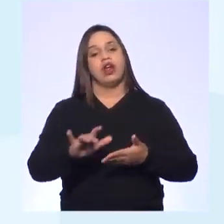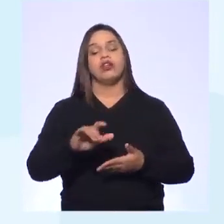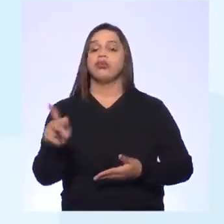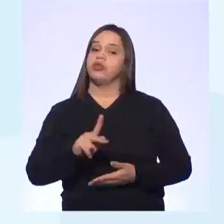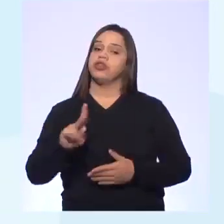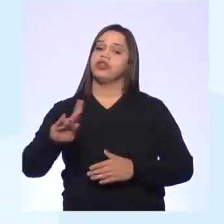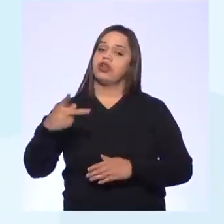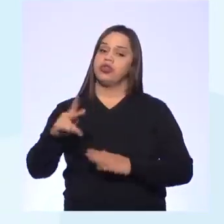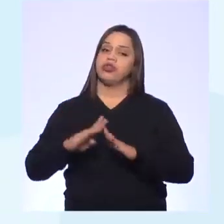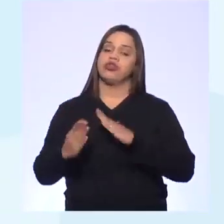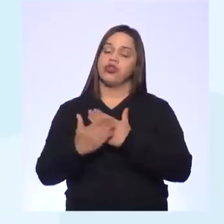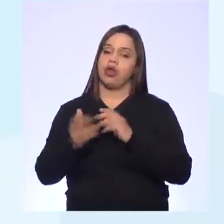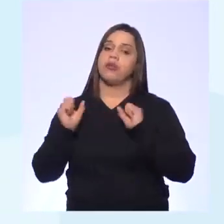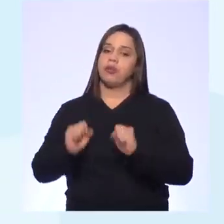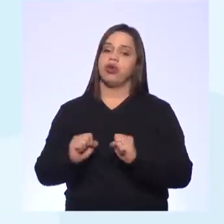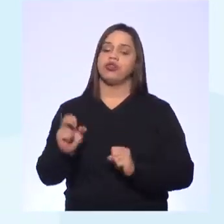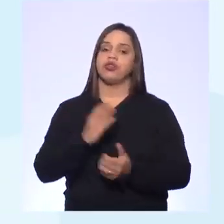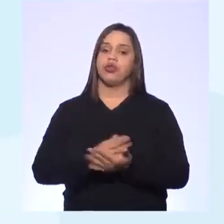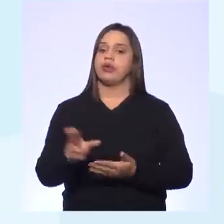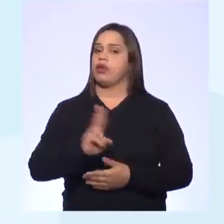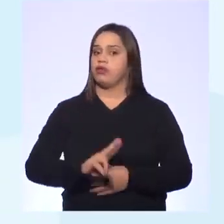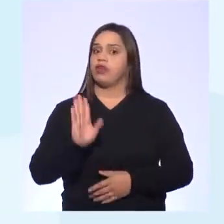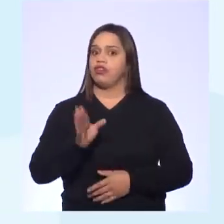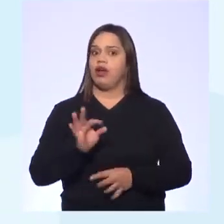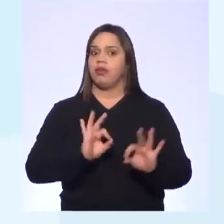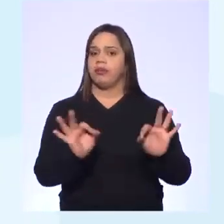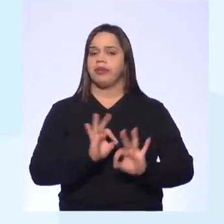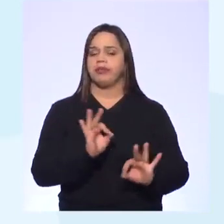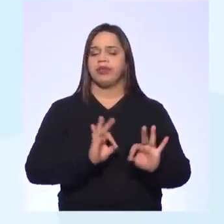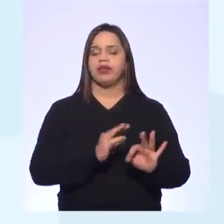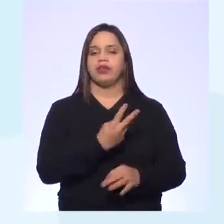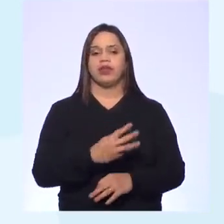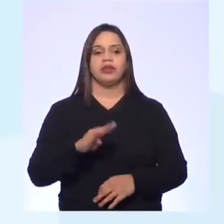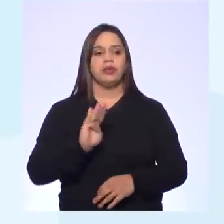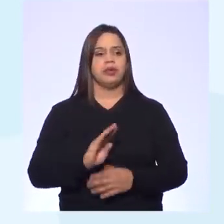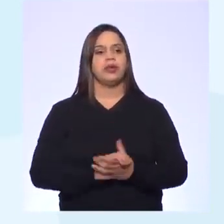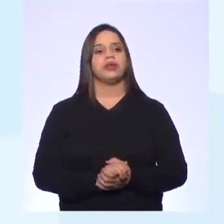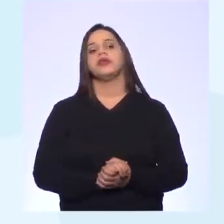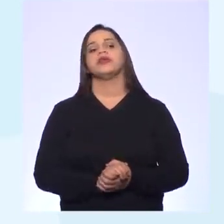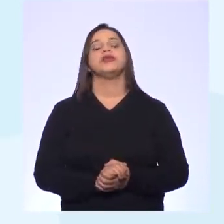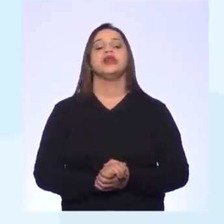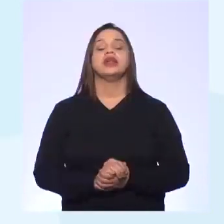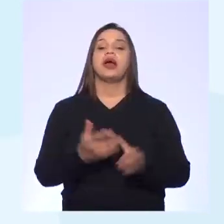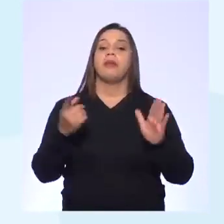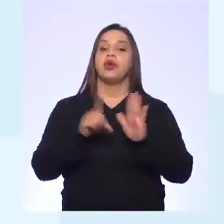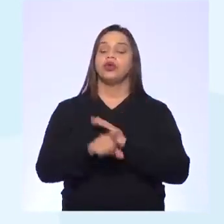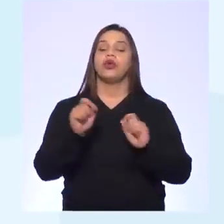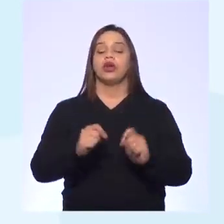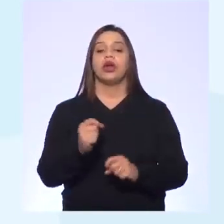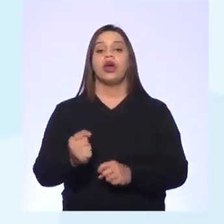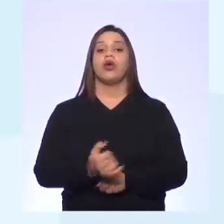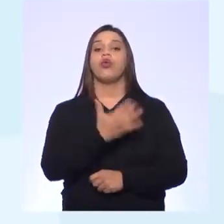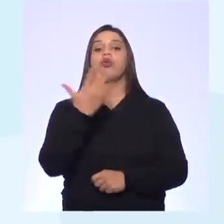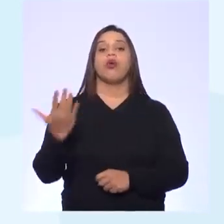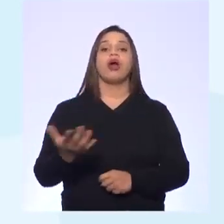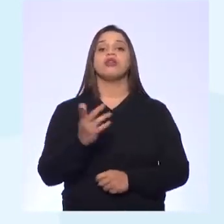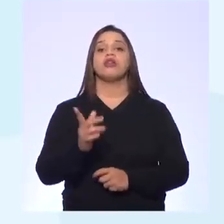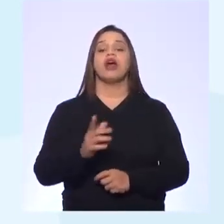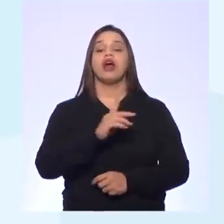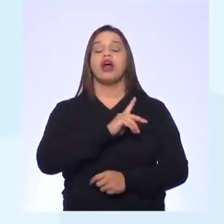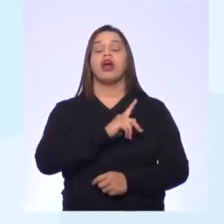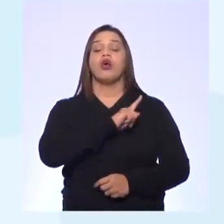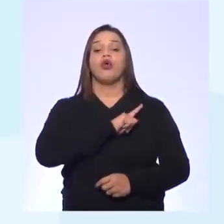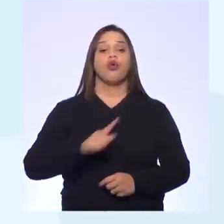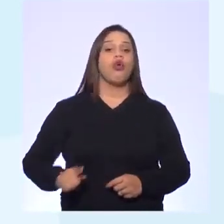já começar aí os preparativos para o terceiro bimestre. Então, quais são as formas de governo que existiram em Roma no